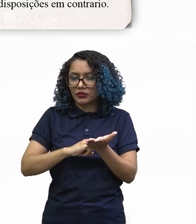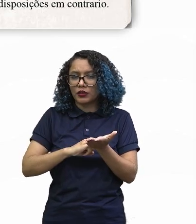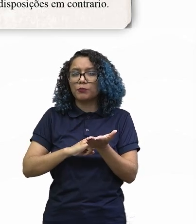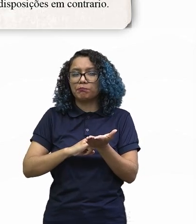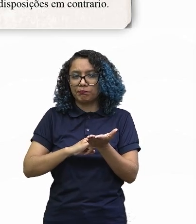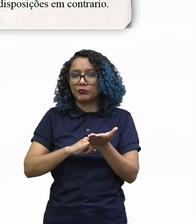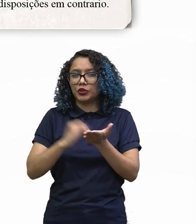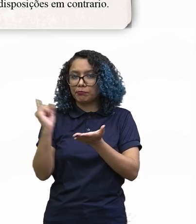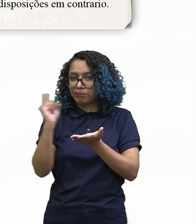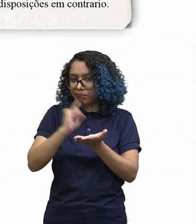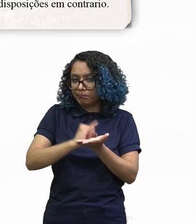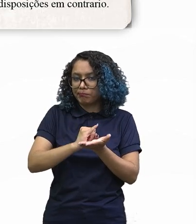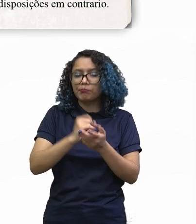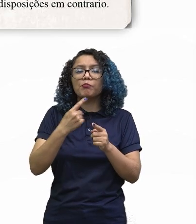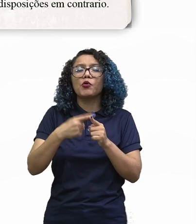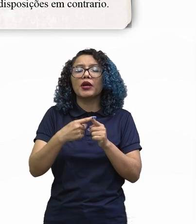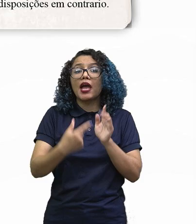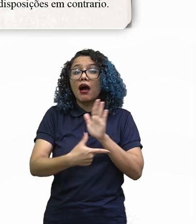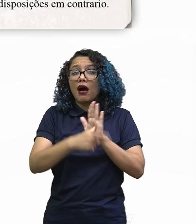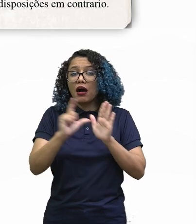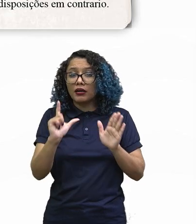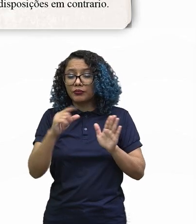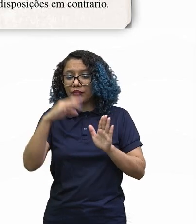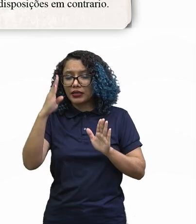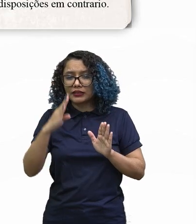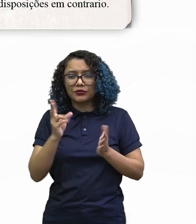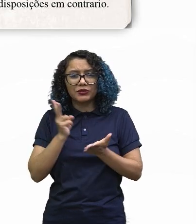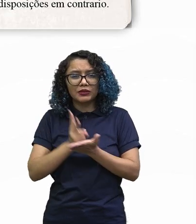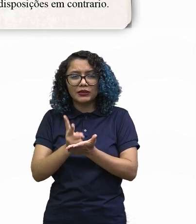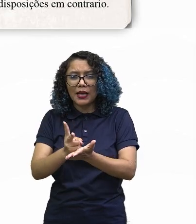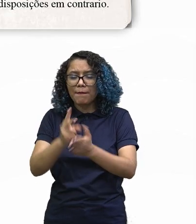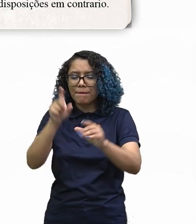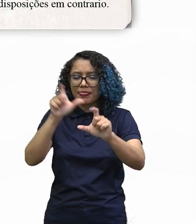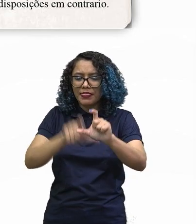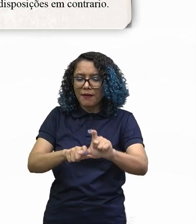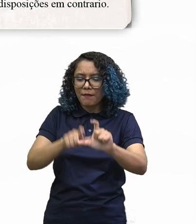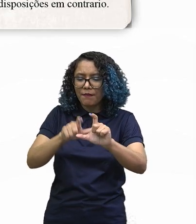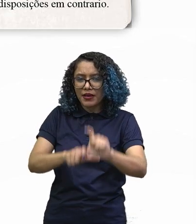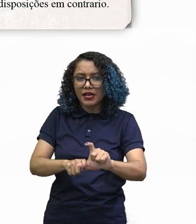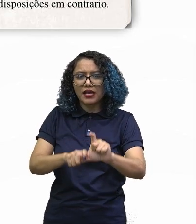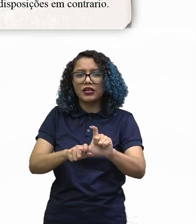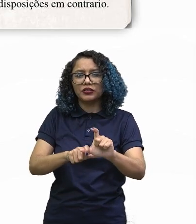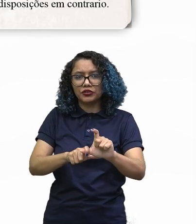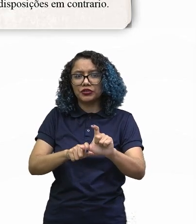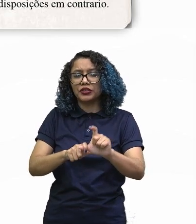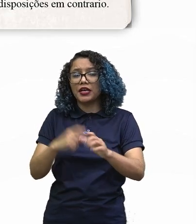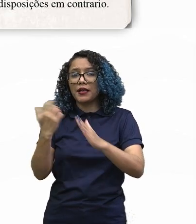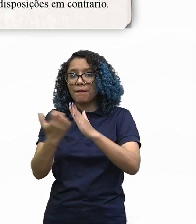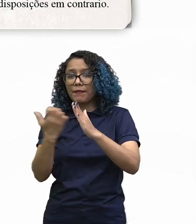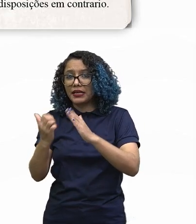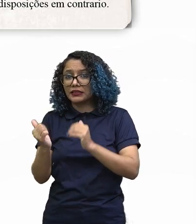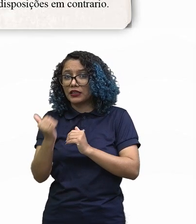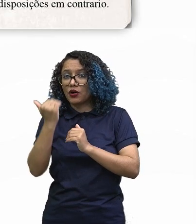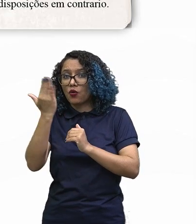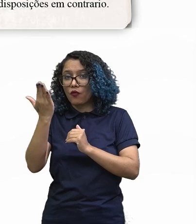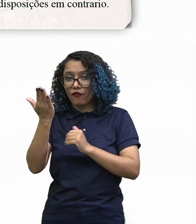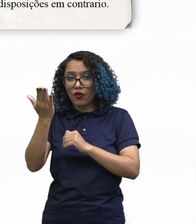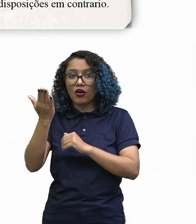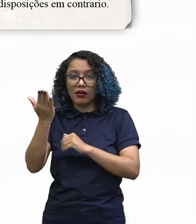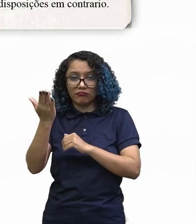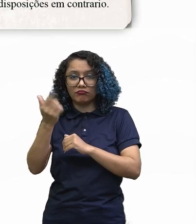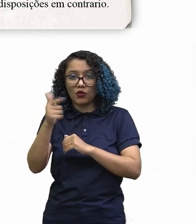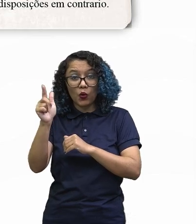pois o Brasil, antes, dependente muito das empresas estrangeiras,